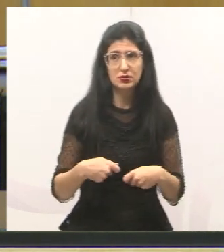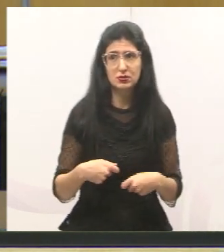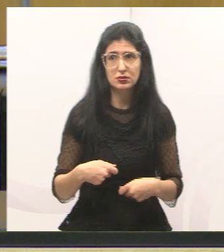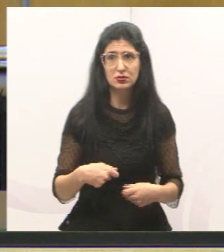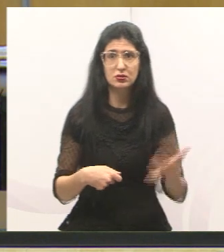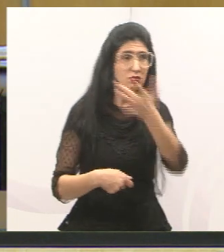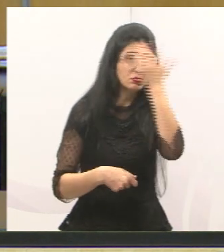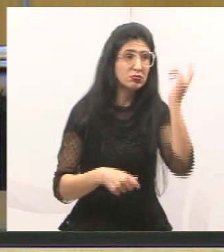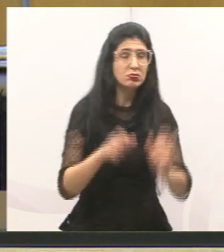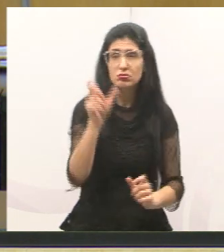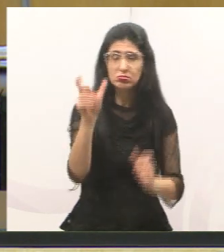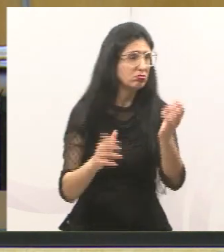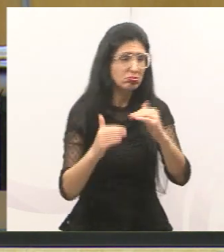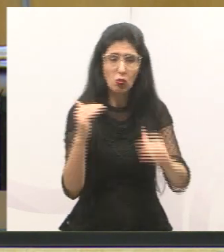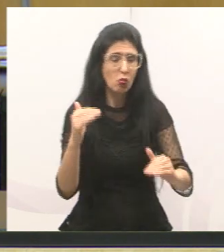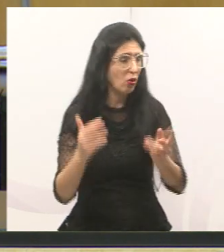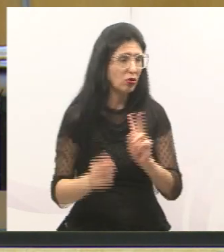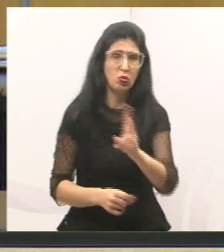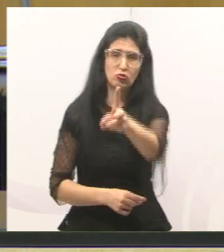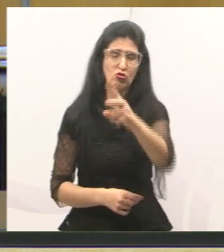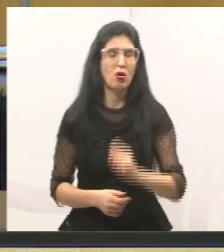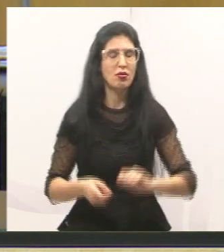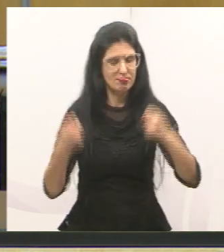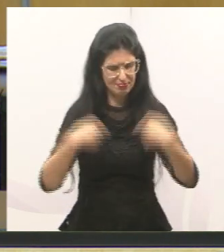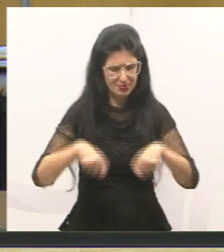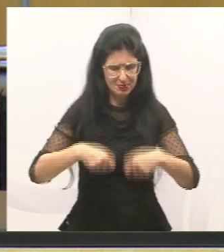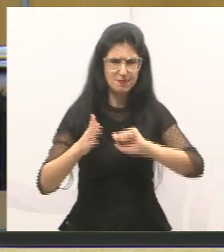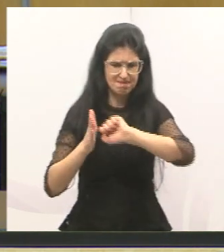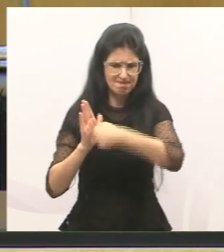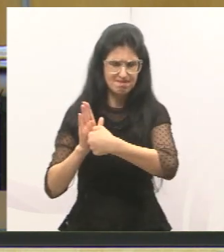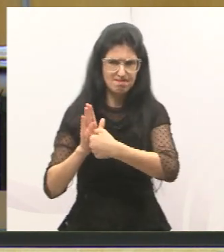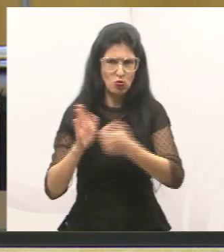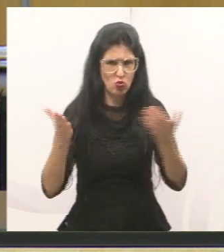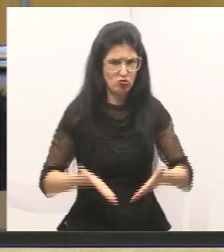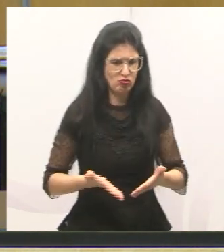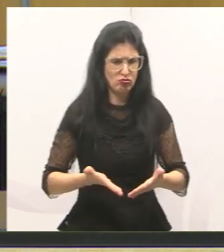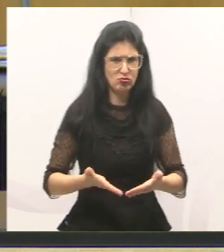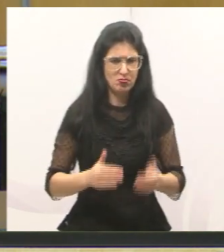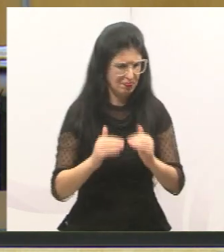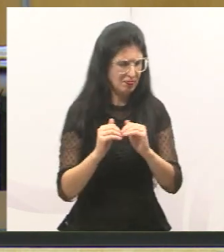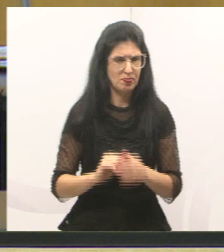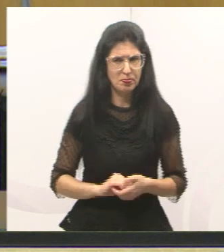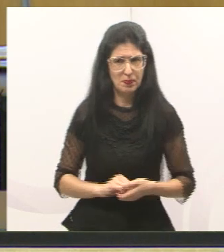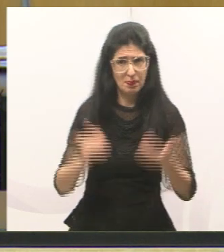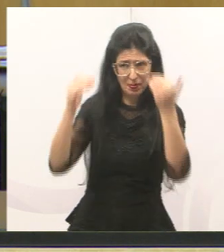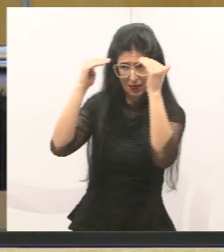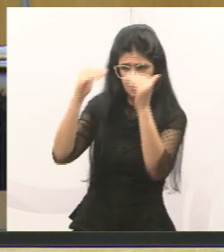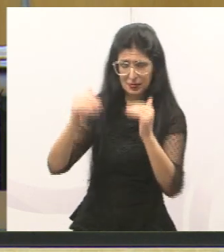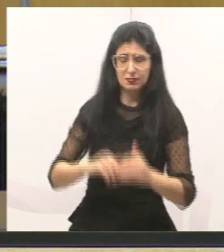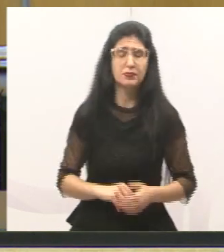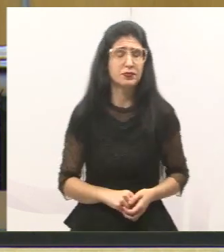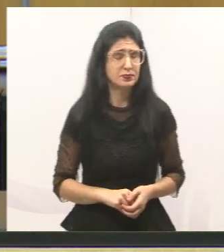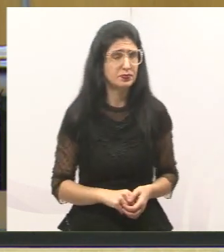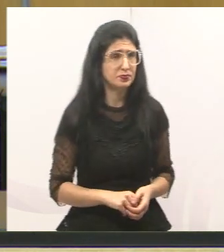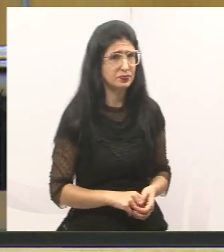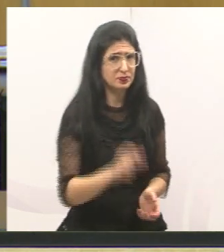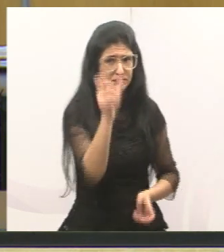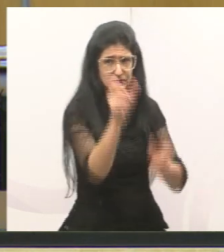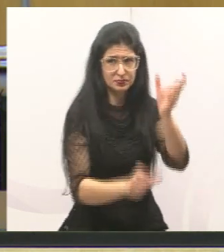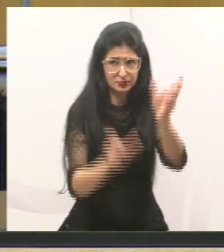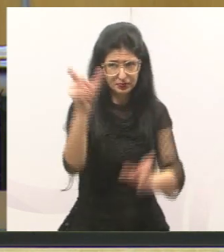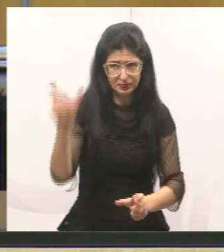absoluta. Ponto 3. Ante todo o exposto, renovando-se os votos de respeito e consideração,